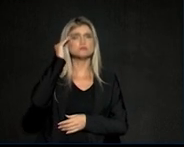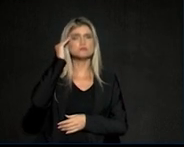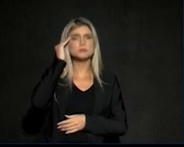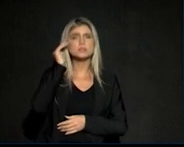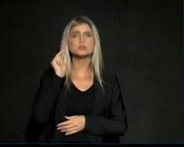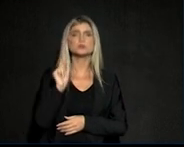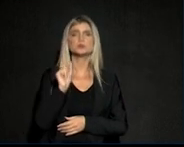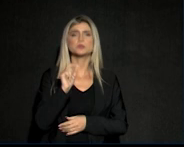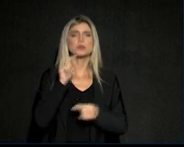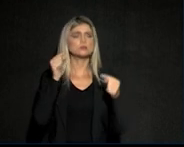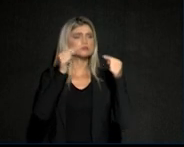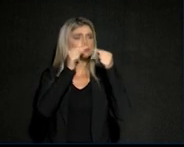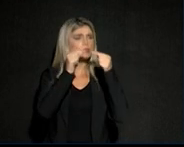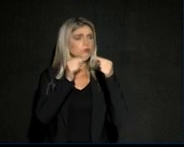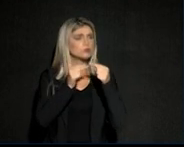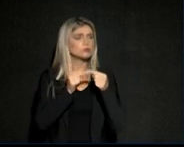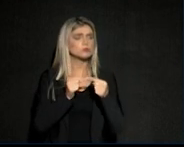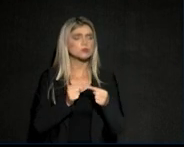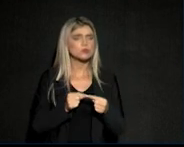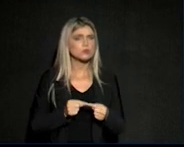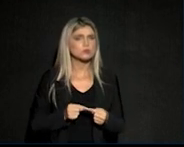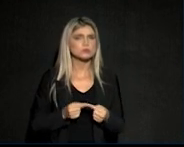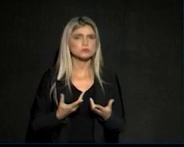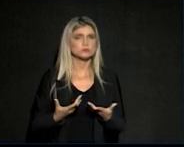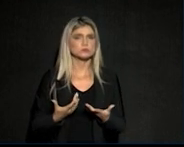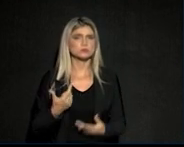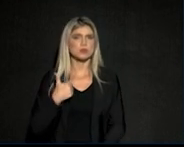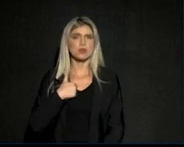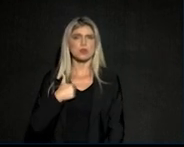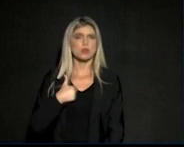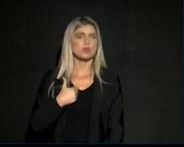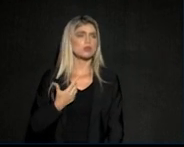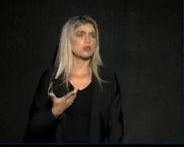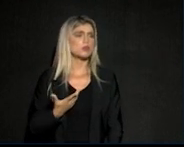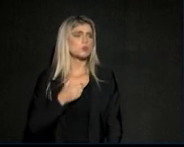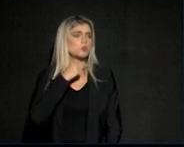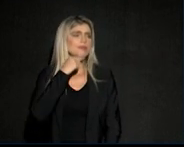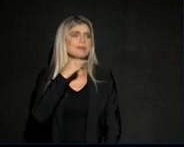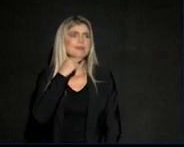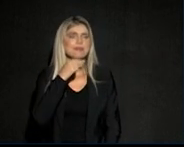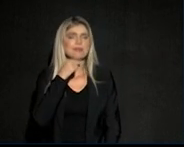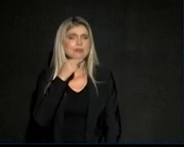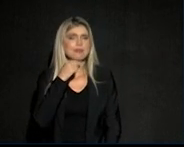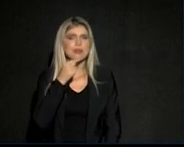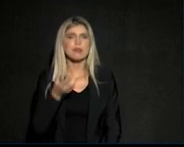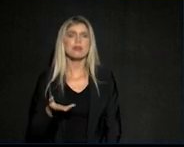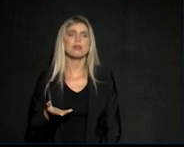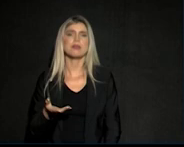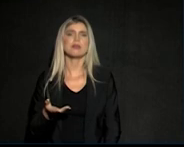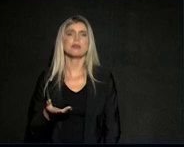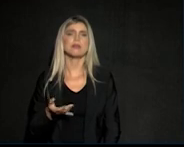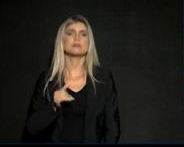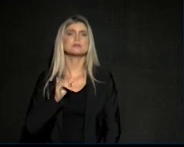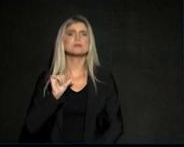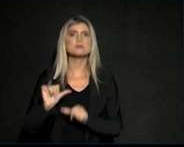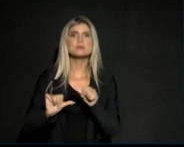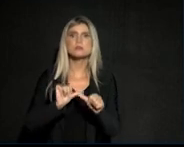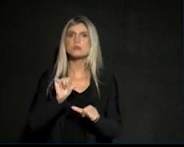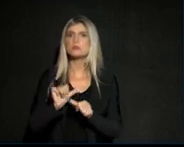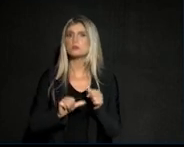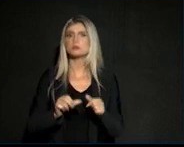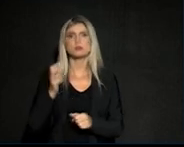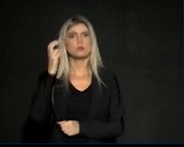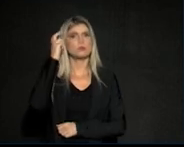e no final é nem o Gustavo nem eu ninguém que passe se a gente não muda a